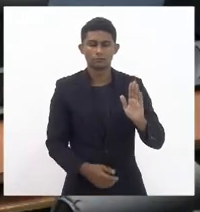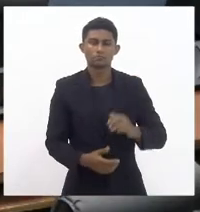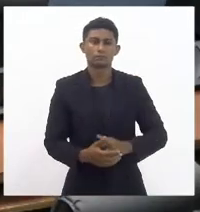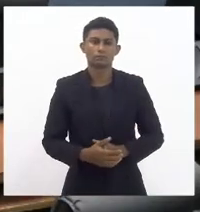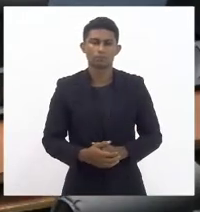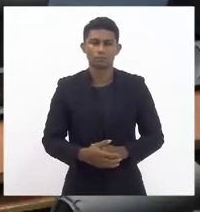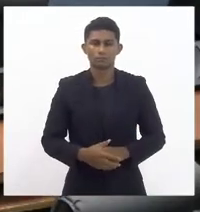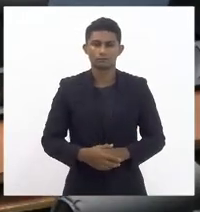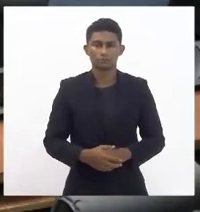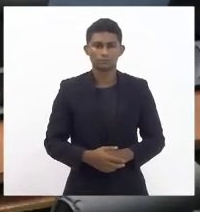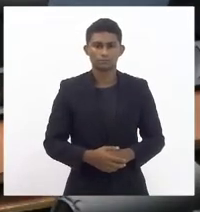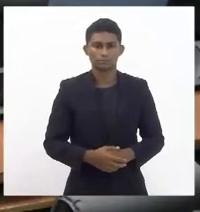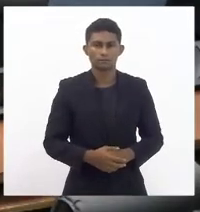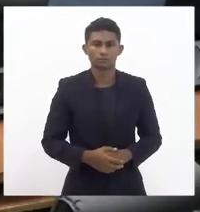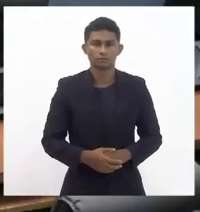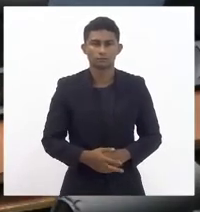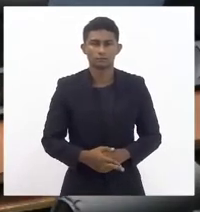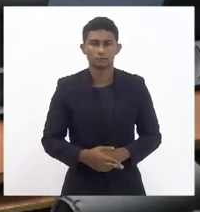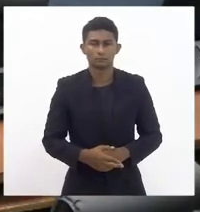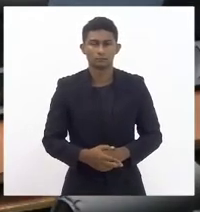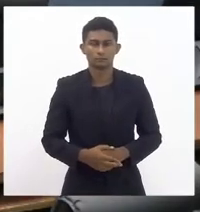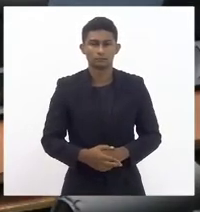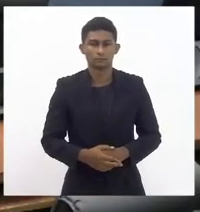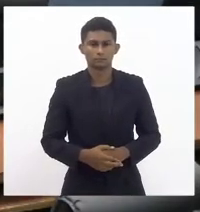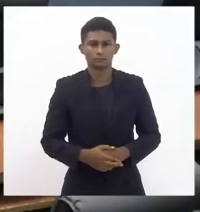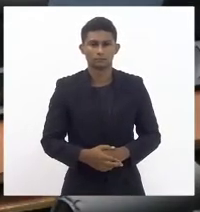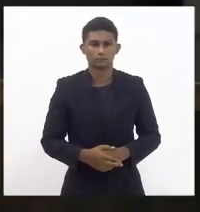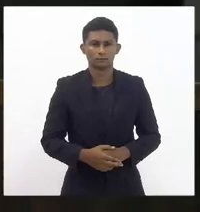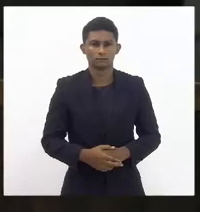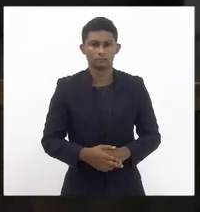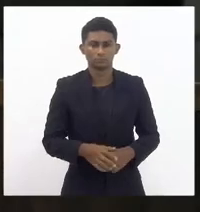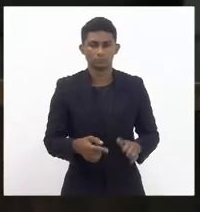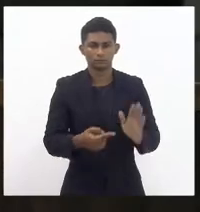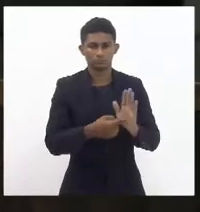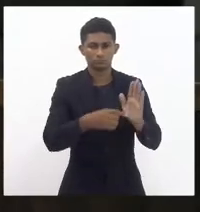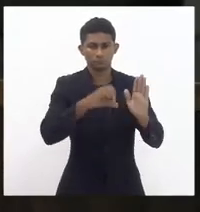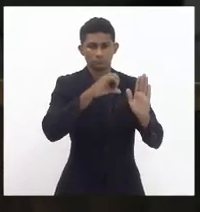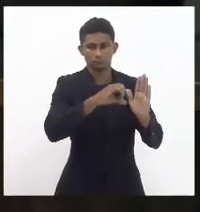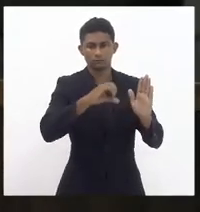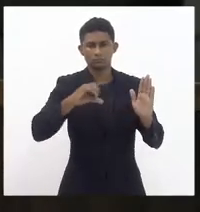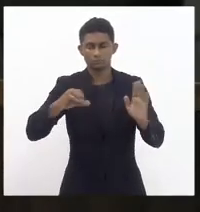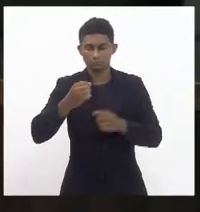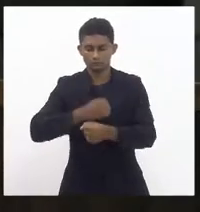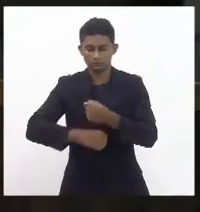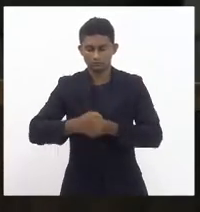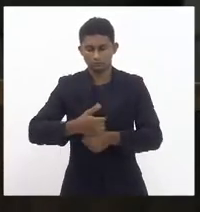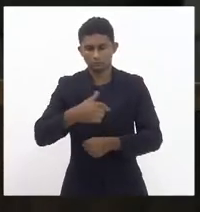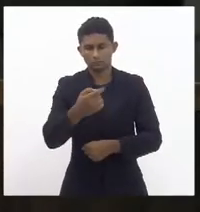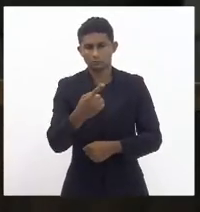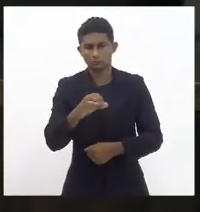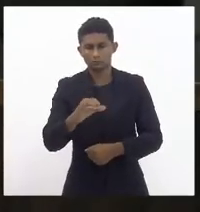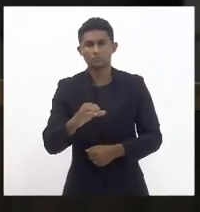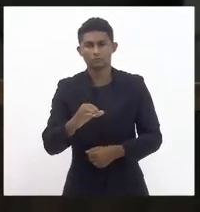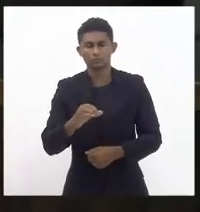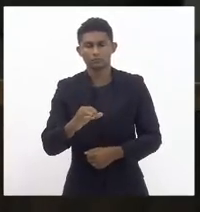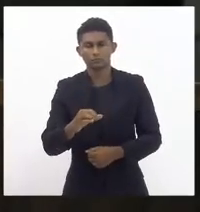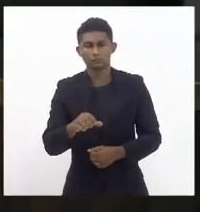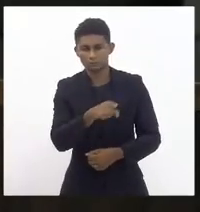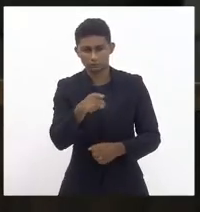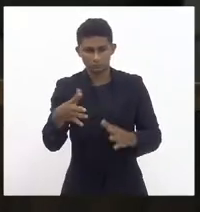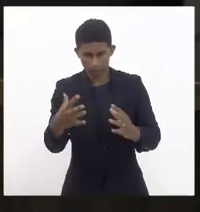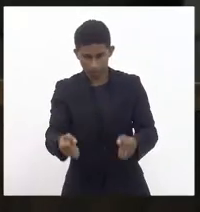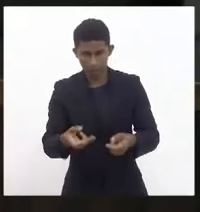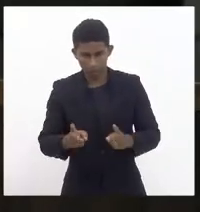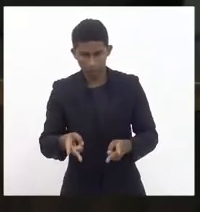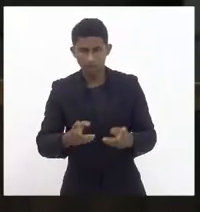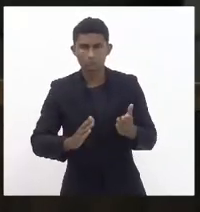E aí o número nove 9919 Deputado Felipe poubel você quer palavra diz Cristão